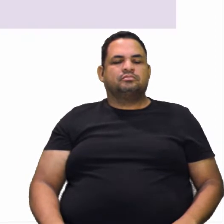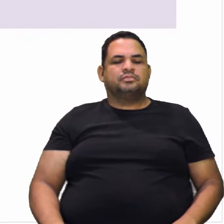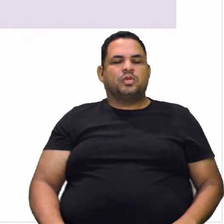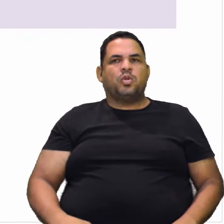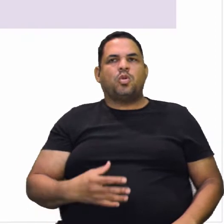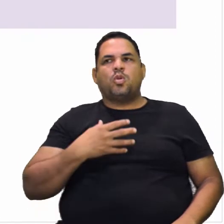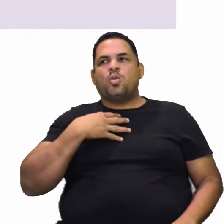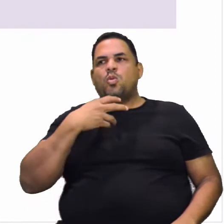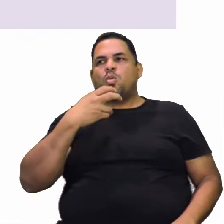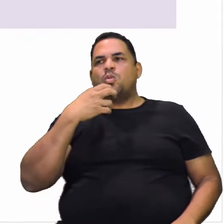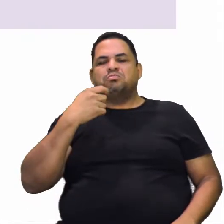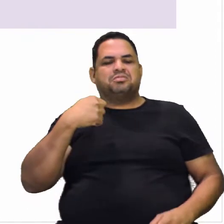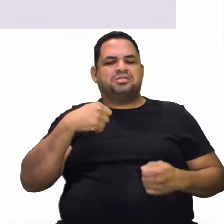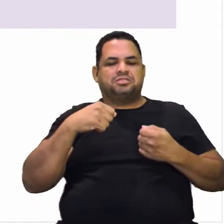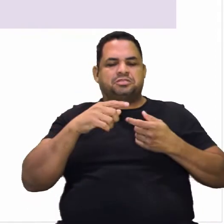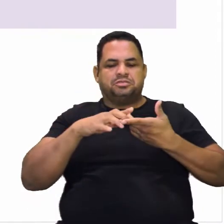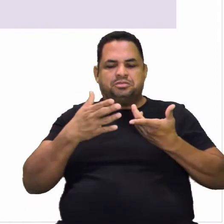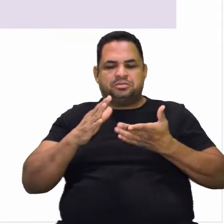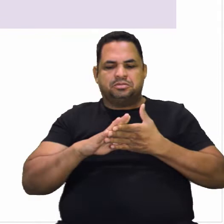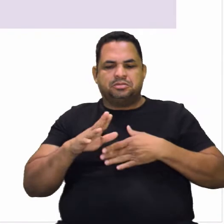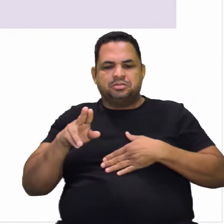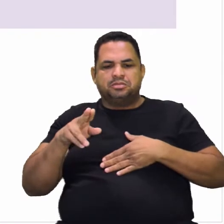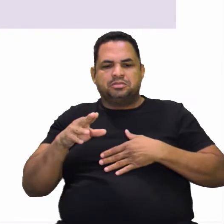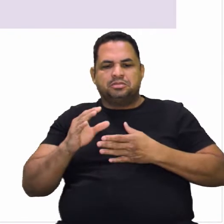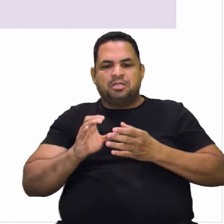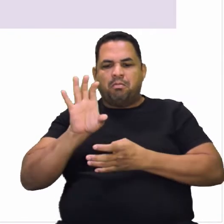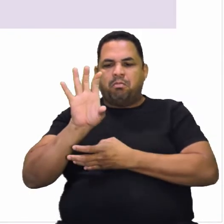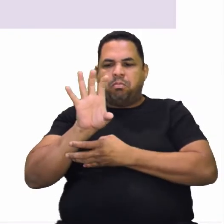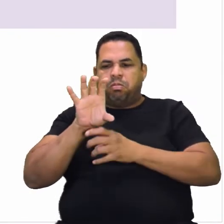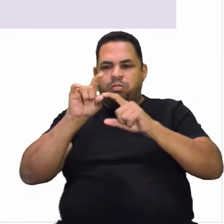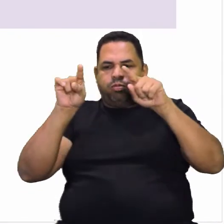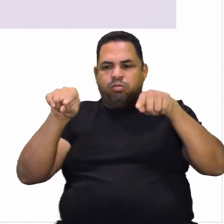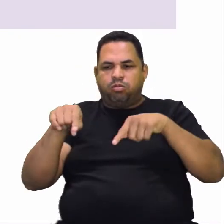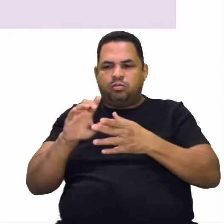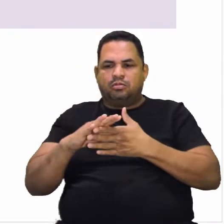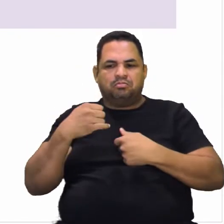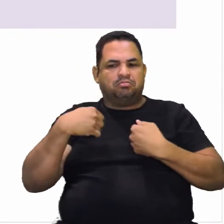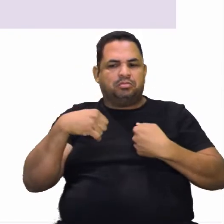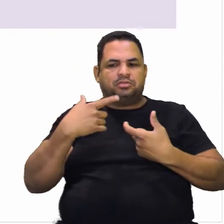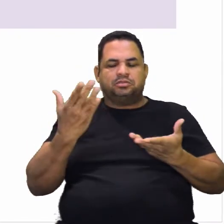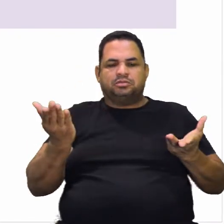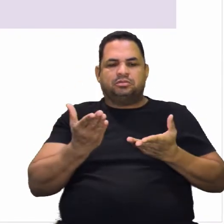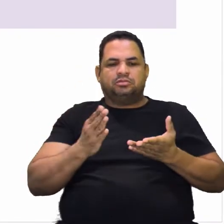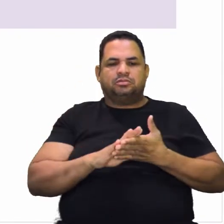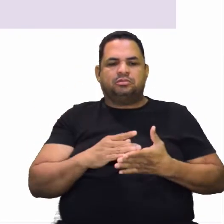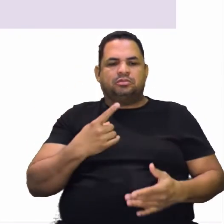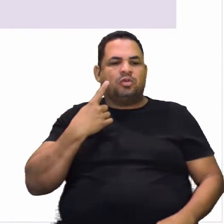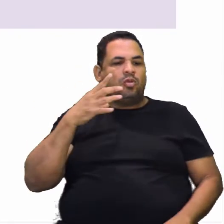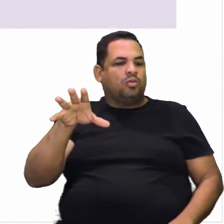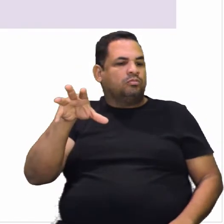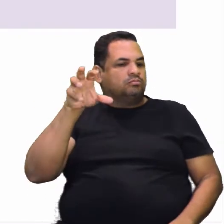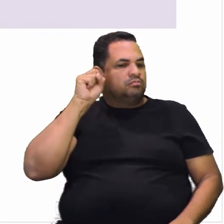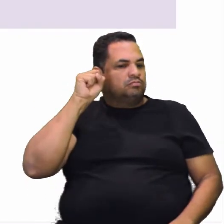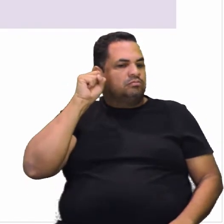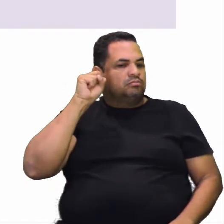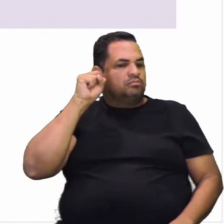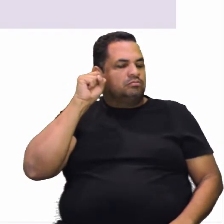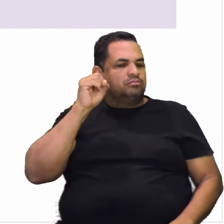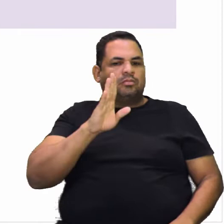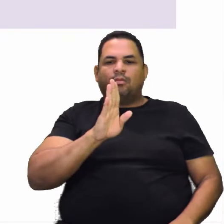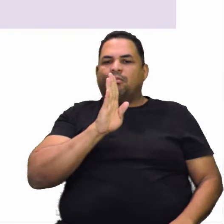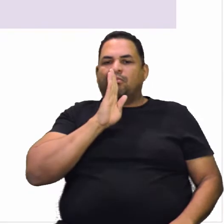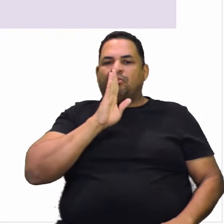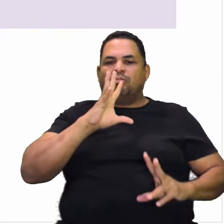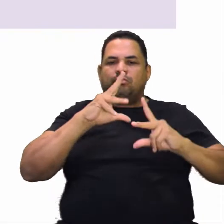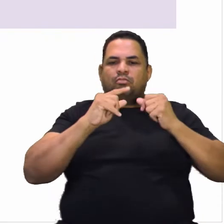de alto-falante, como é utilizado hoje. As pessoas conseguiam ouvir, faziam um silêncio total